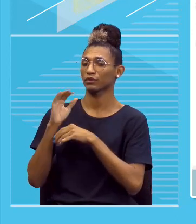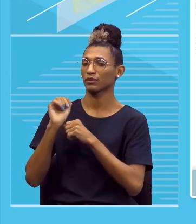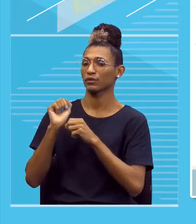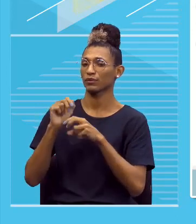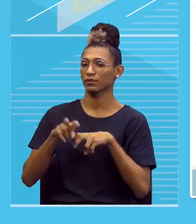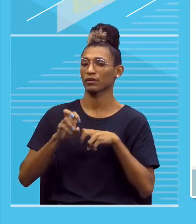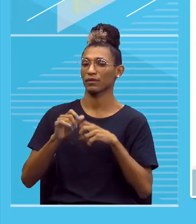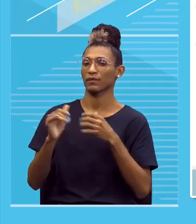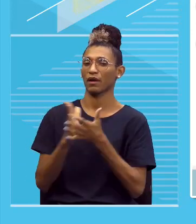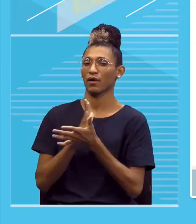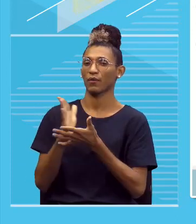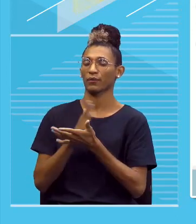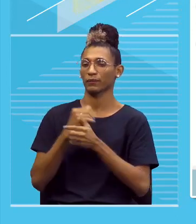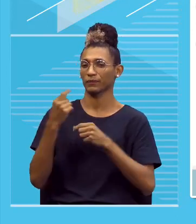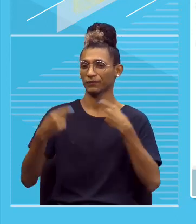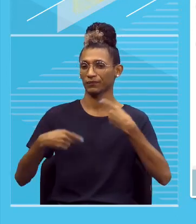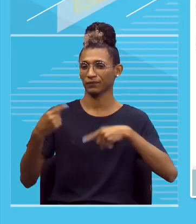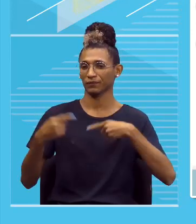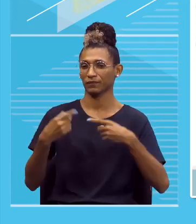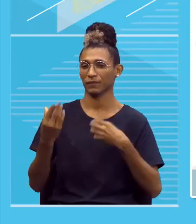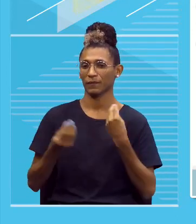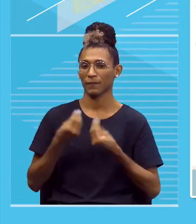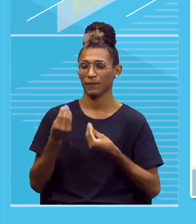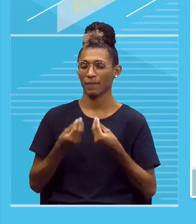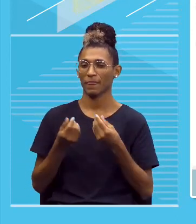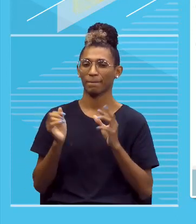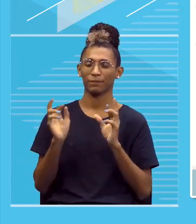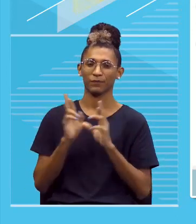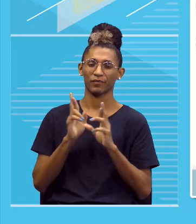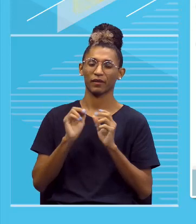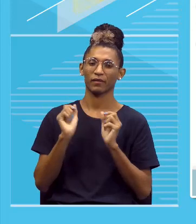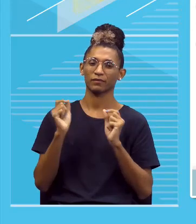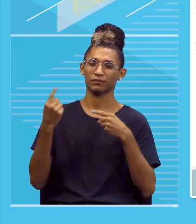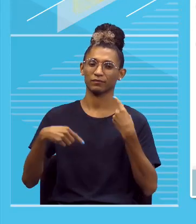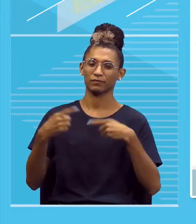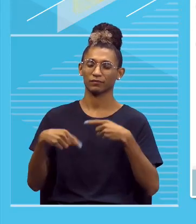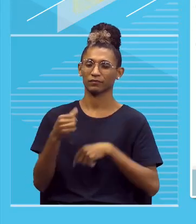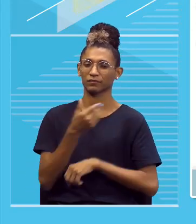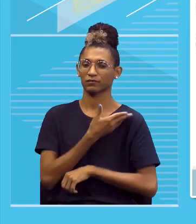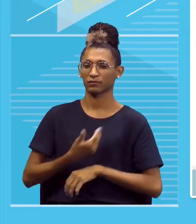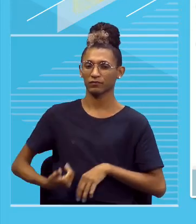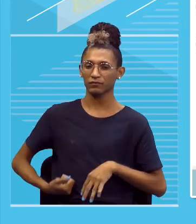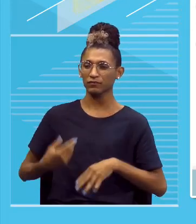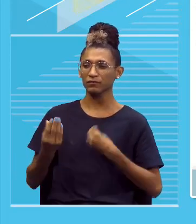as políticas me refiram a política de governo